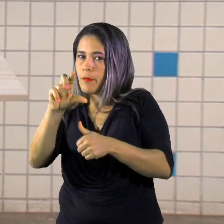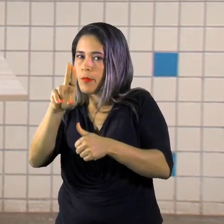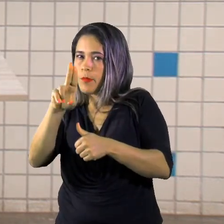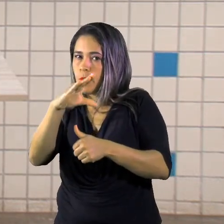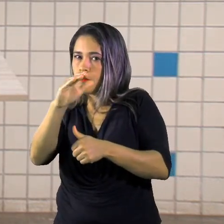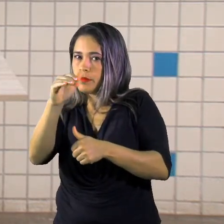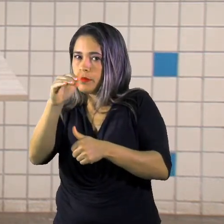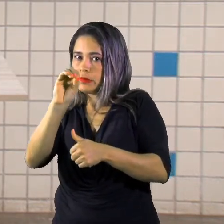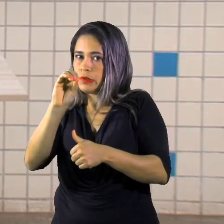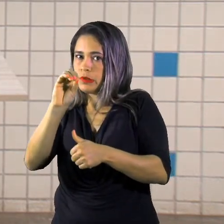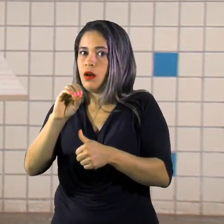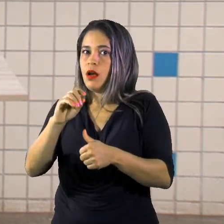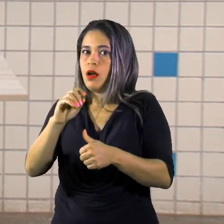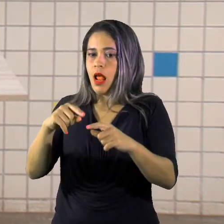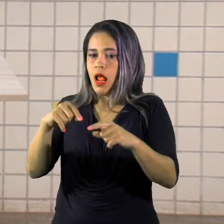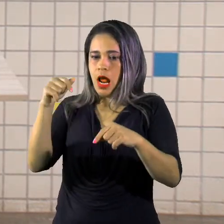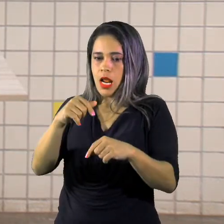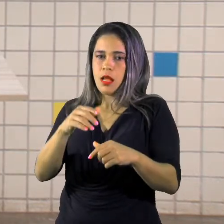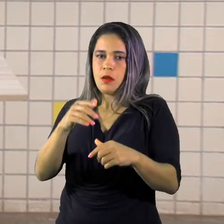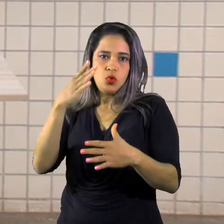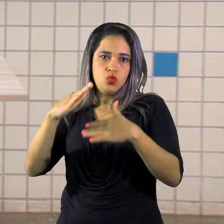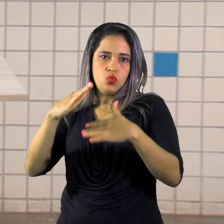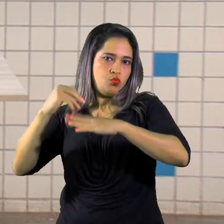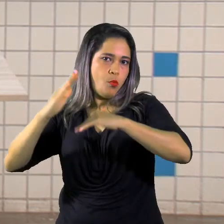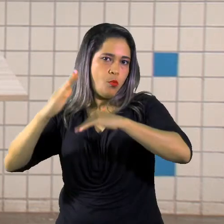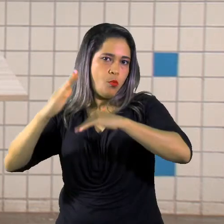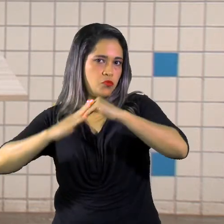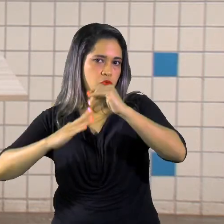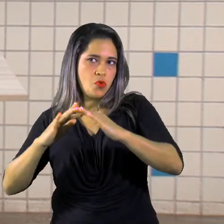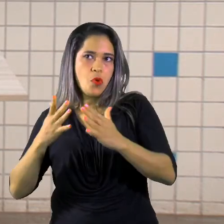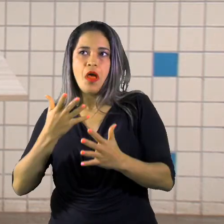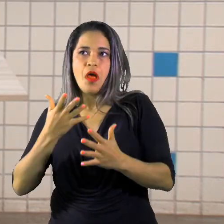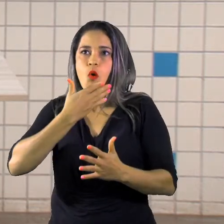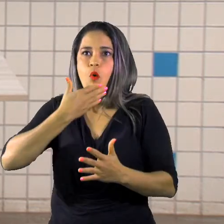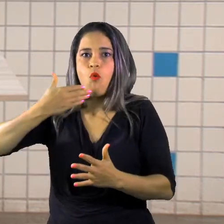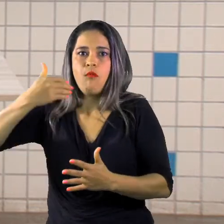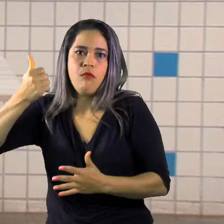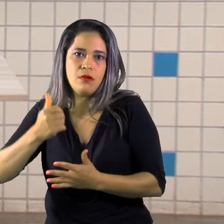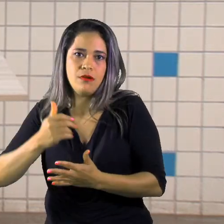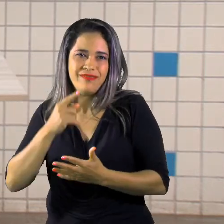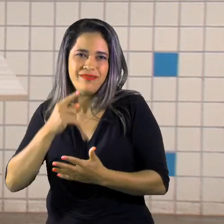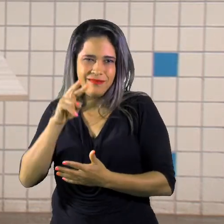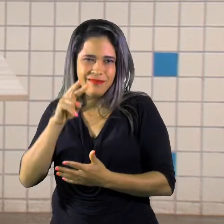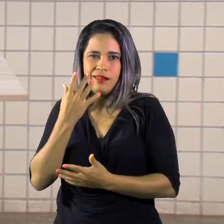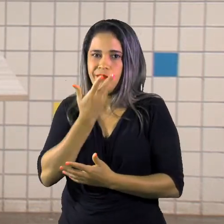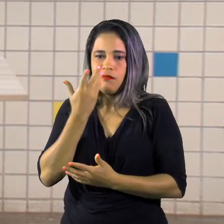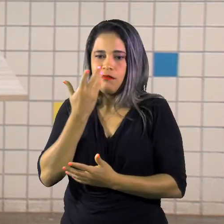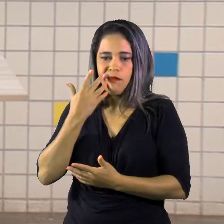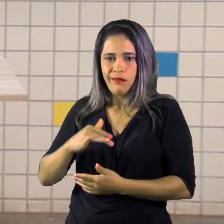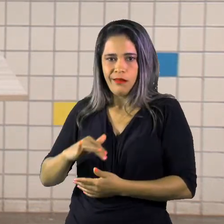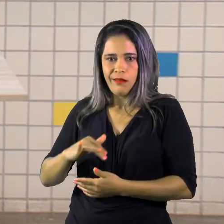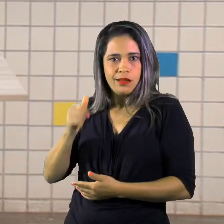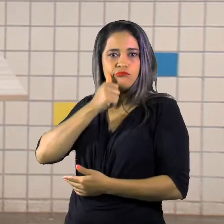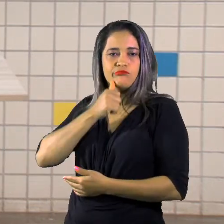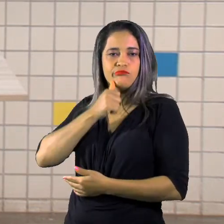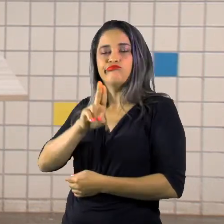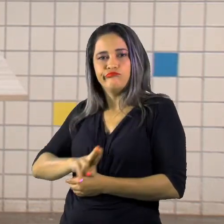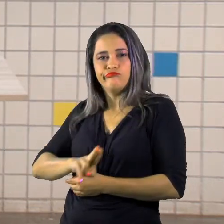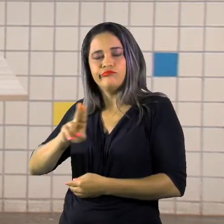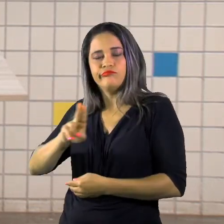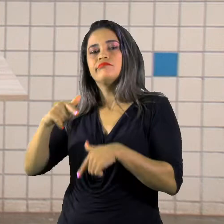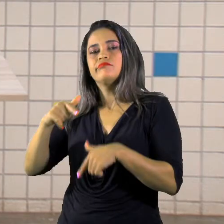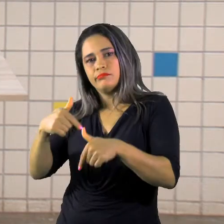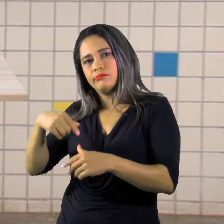era qualificada. Nós vamos ver em imagens mais à frente que crianças e mulheres foram muito utilizadas